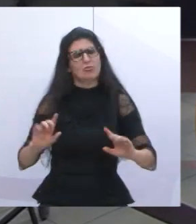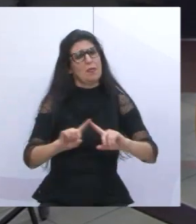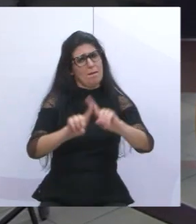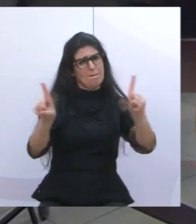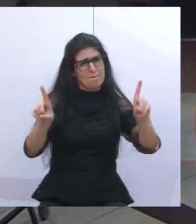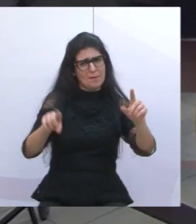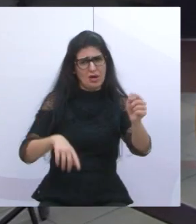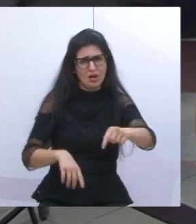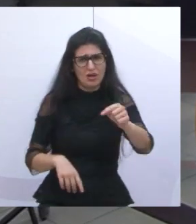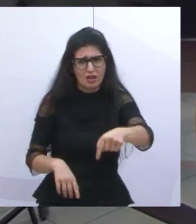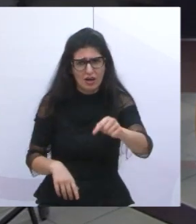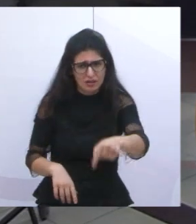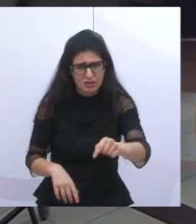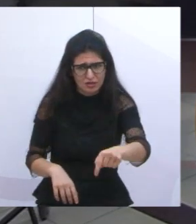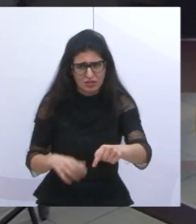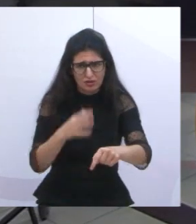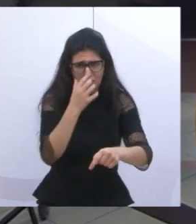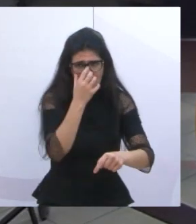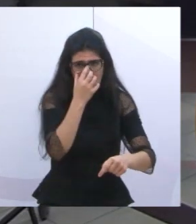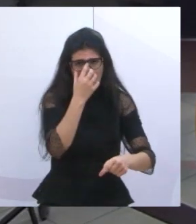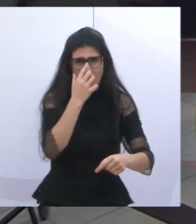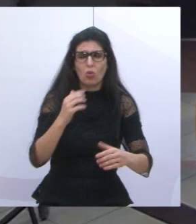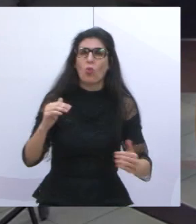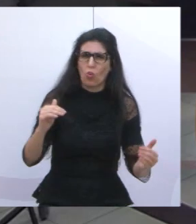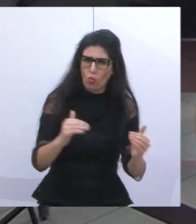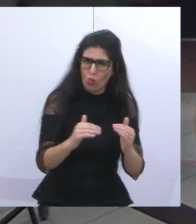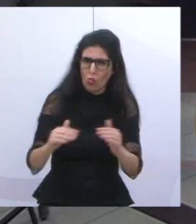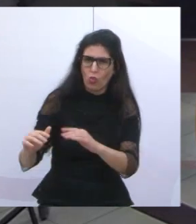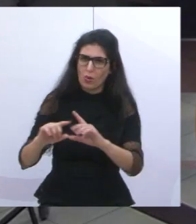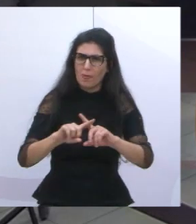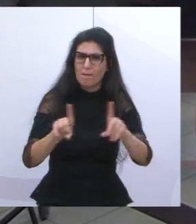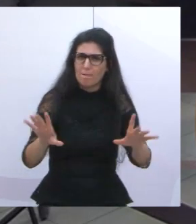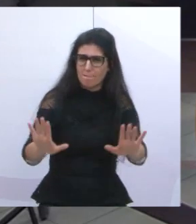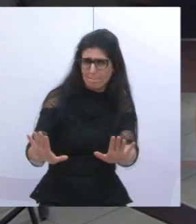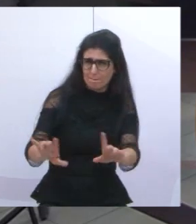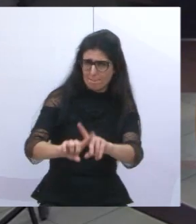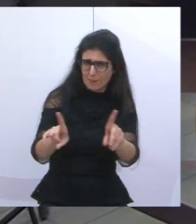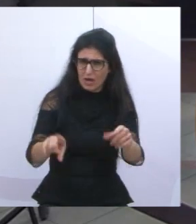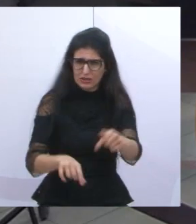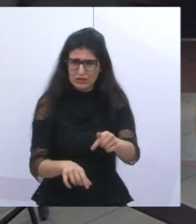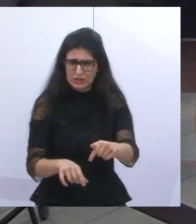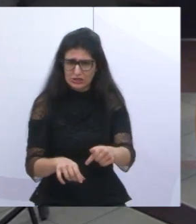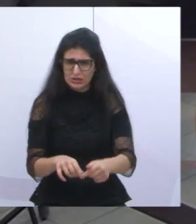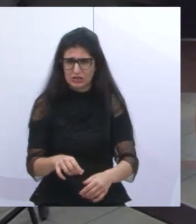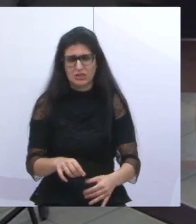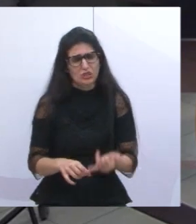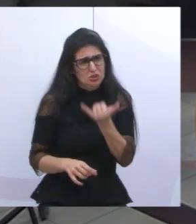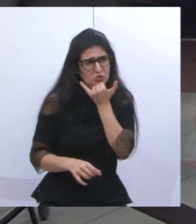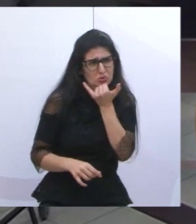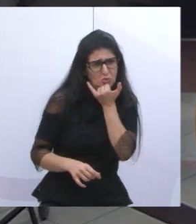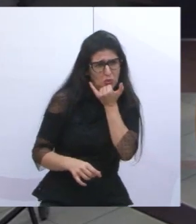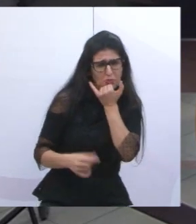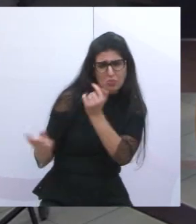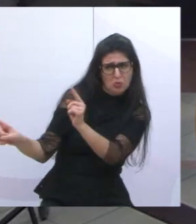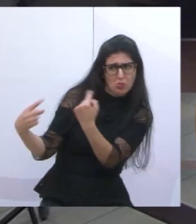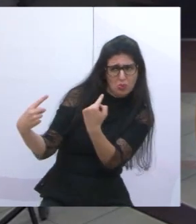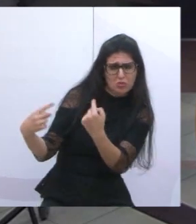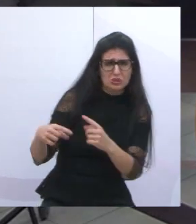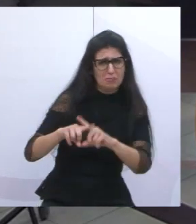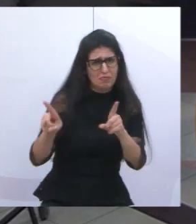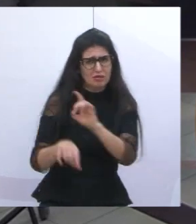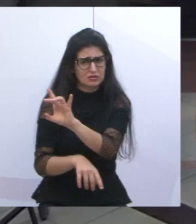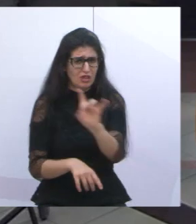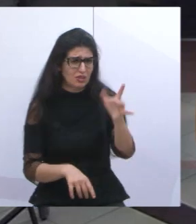Câmara é sobreveniente. Obrigado pela palavra. Eu acho que não é muito justo estar falando isso, mas cada um com a